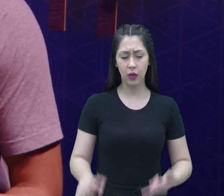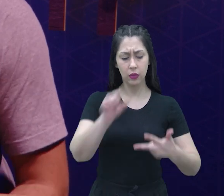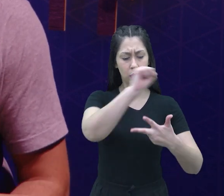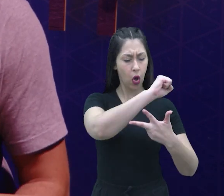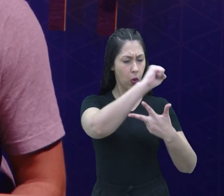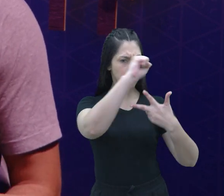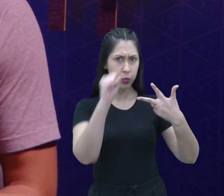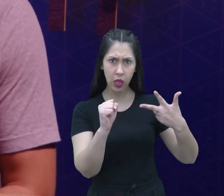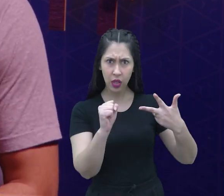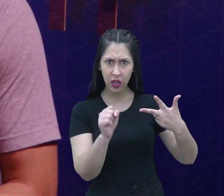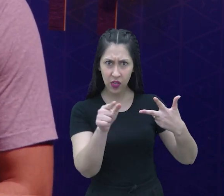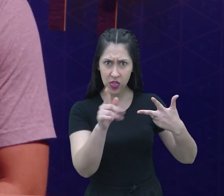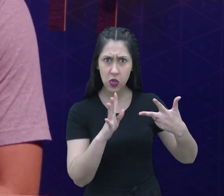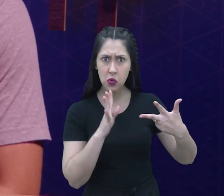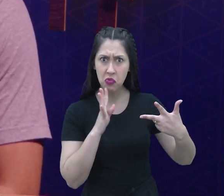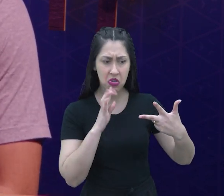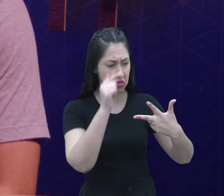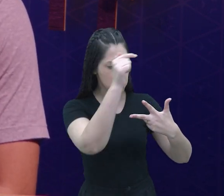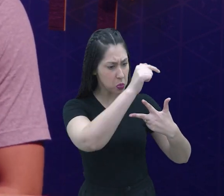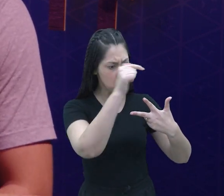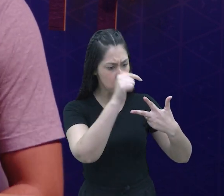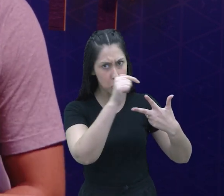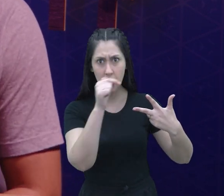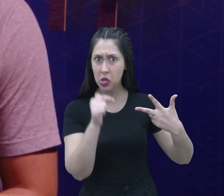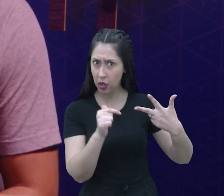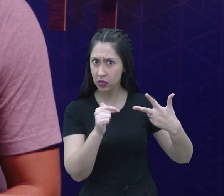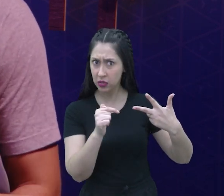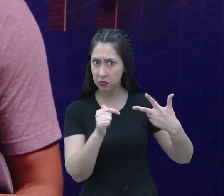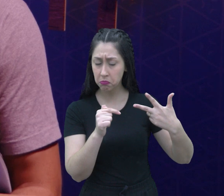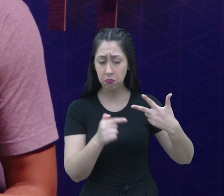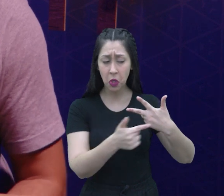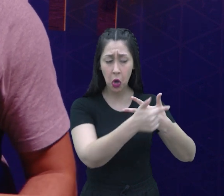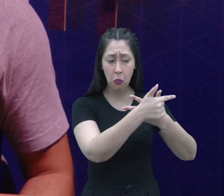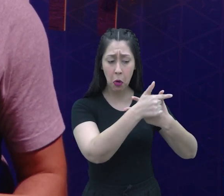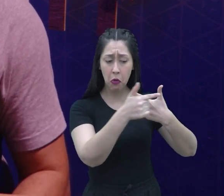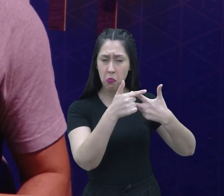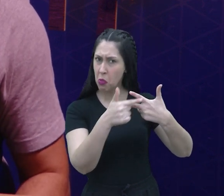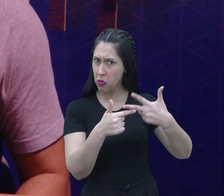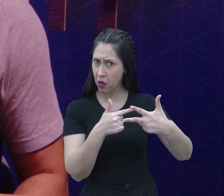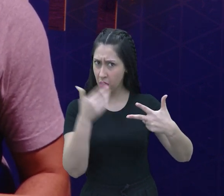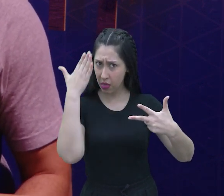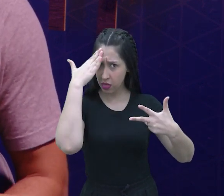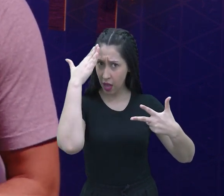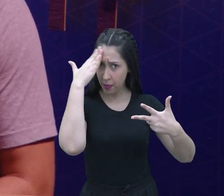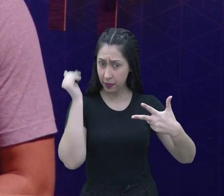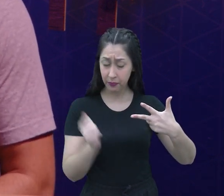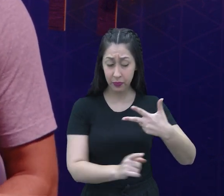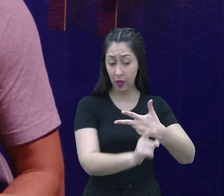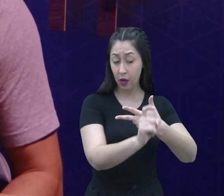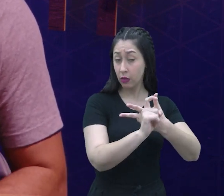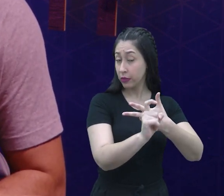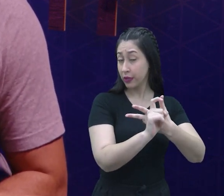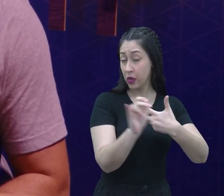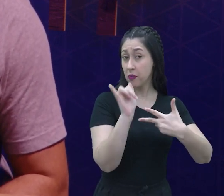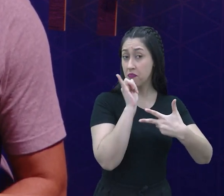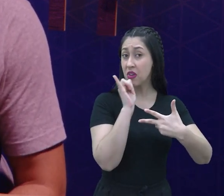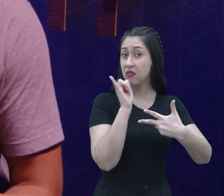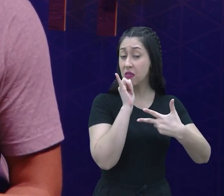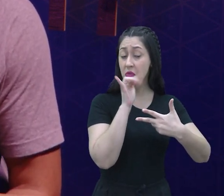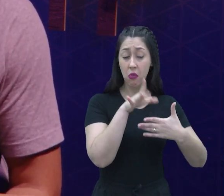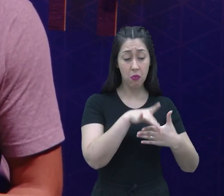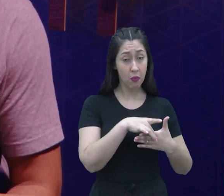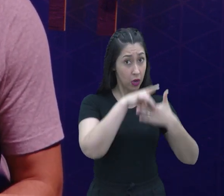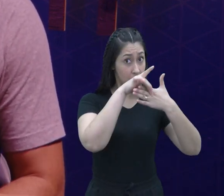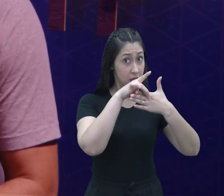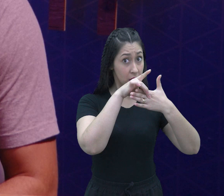você sabe quais são os 3 poderes da nossa democracia? Sabe para que serve cada um deles? O executivo, por exemplo,